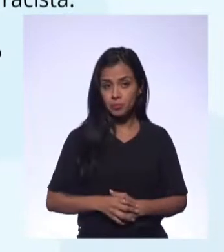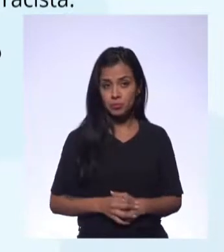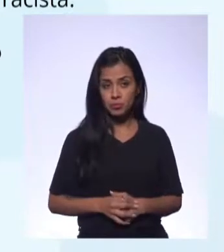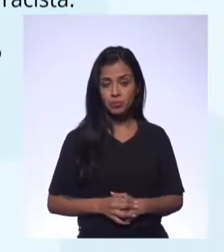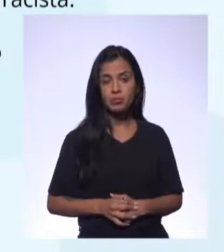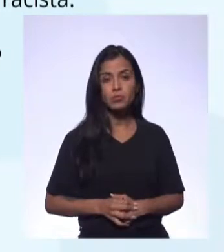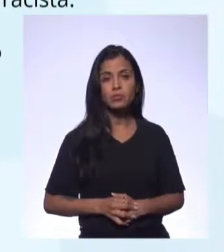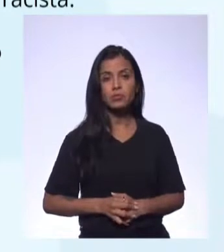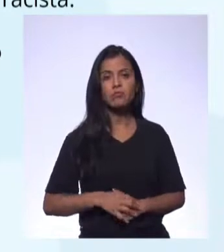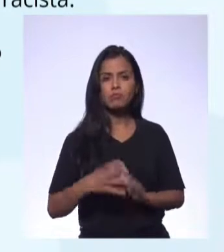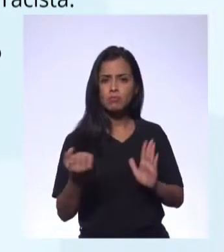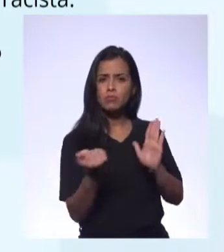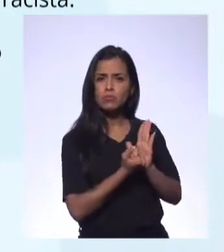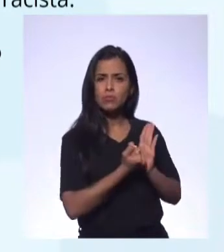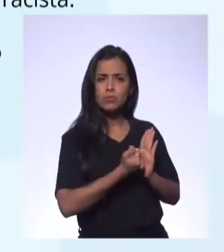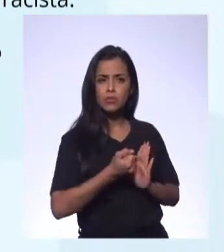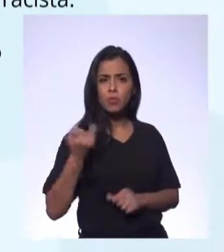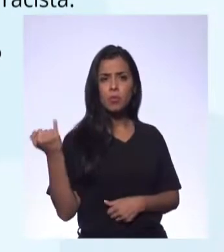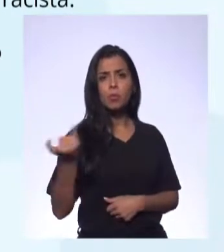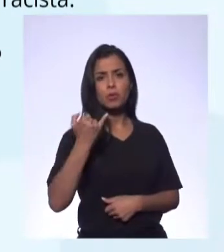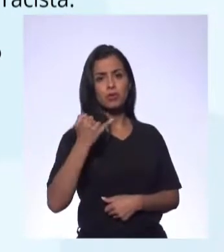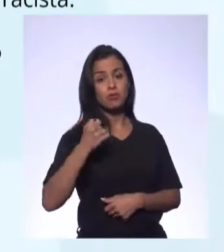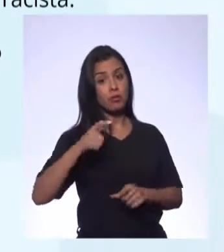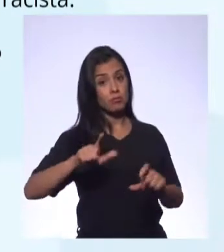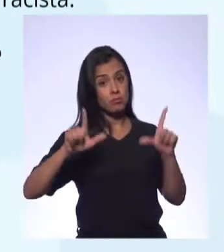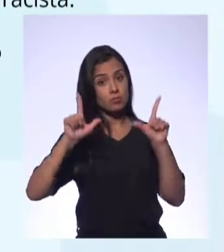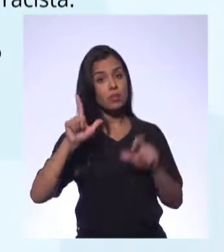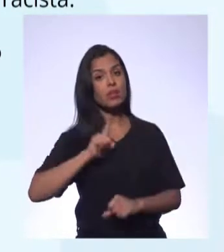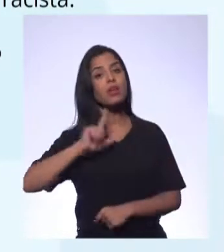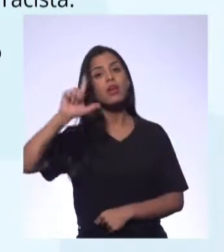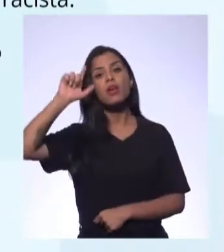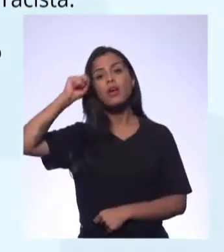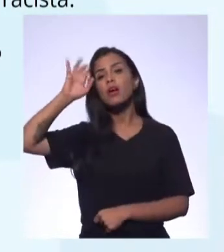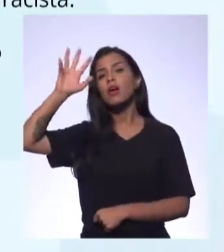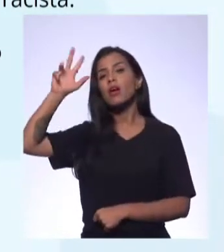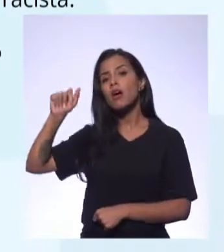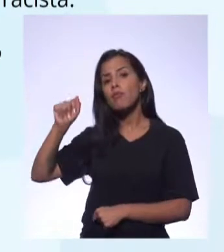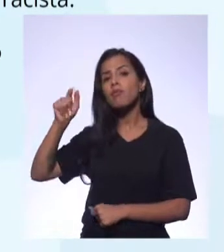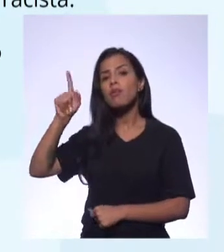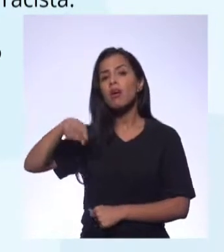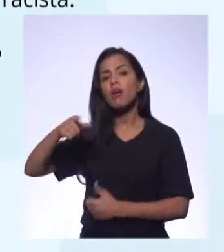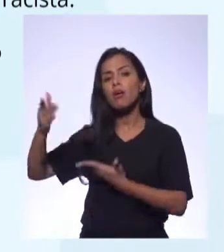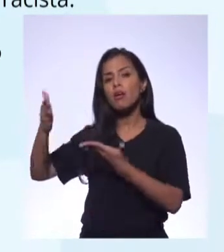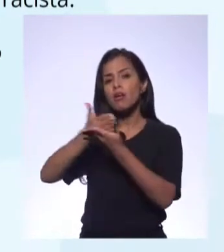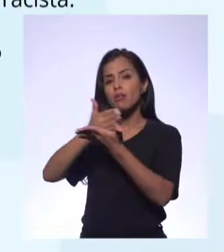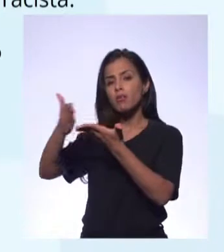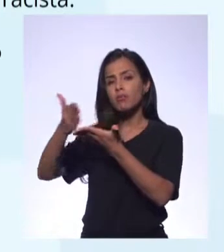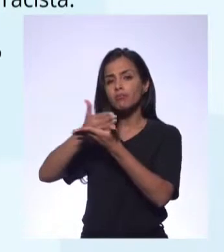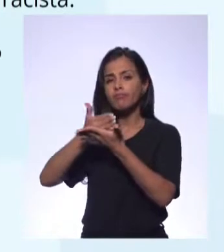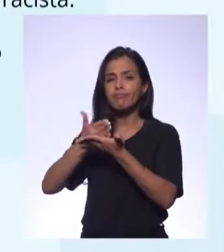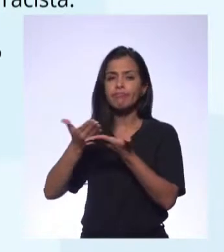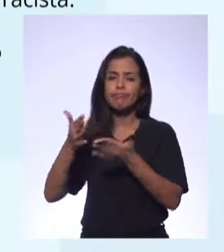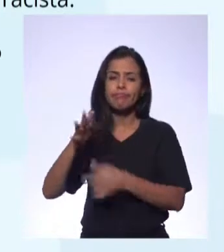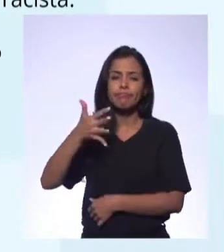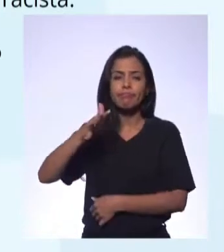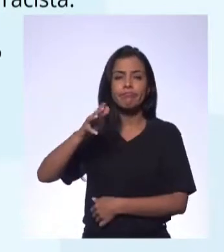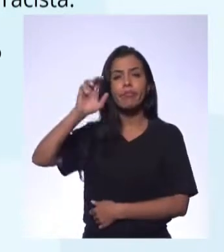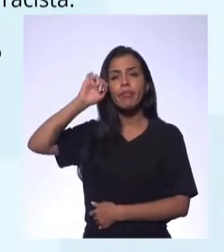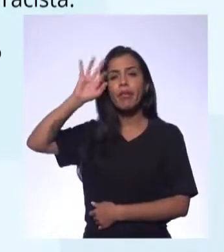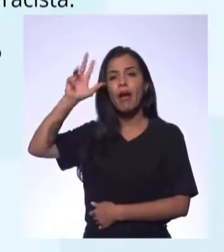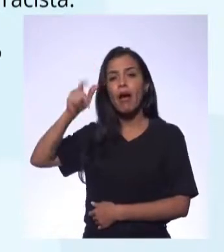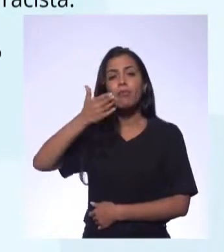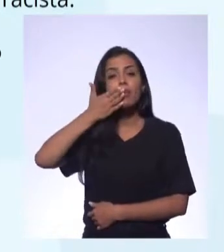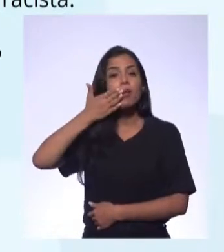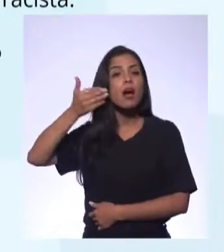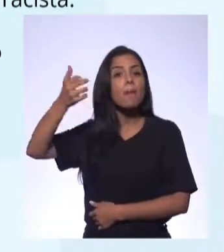importante a ser destacado é que, geograficamente, o continente africano costuma ser separado por uma, entre aspas, África branca,